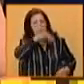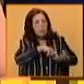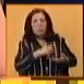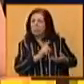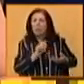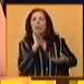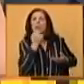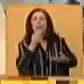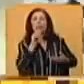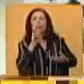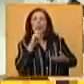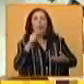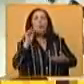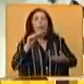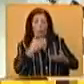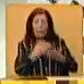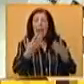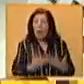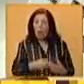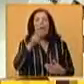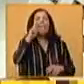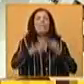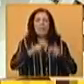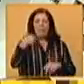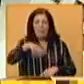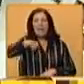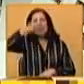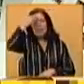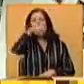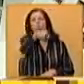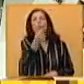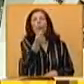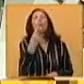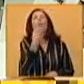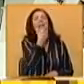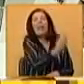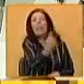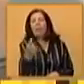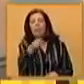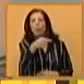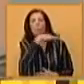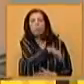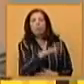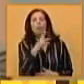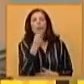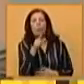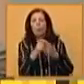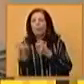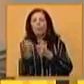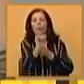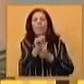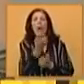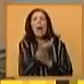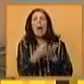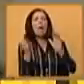bancário. A partir de agora, o Fisco vai ficar a saber quanto é que cada contribuinte recebe de juros das suas poupanças.